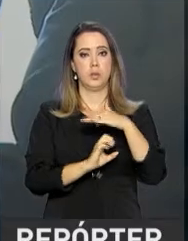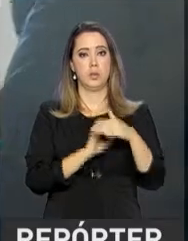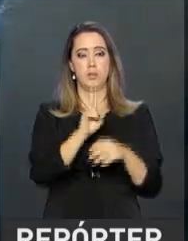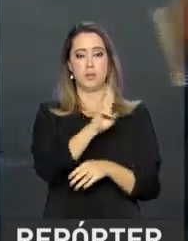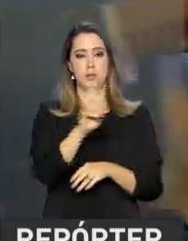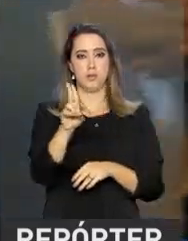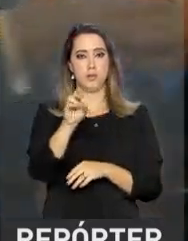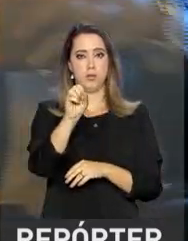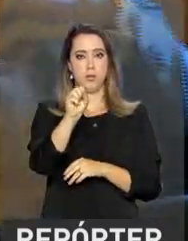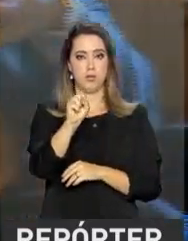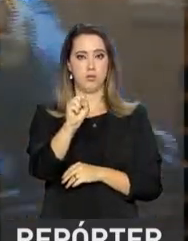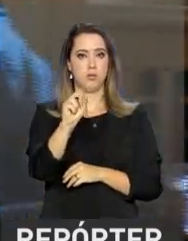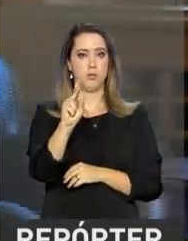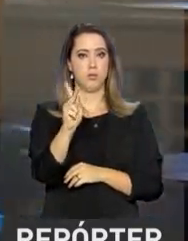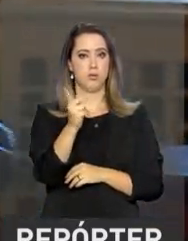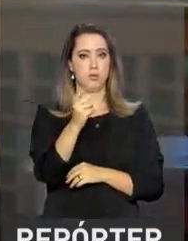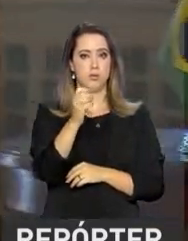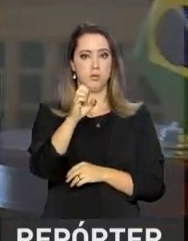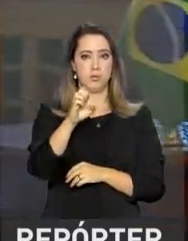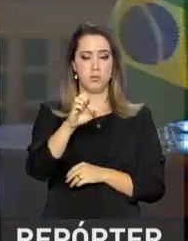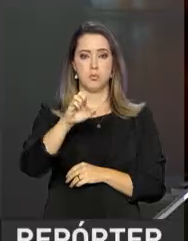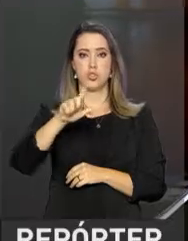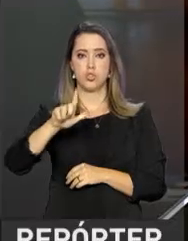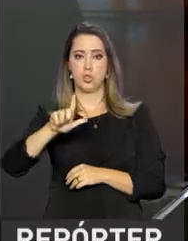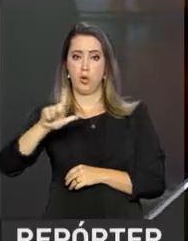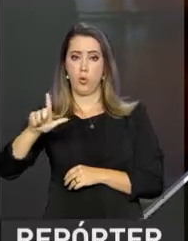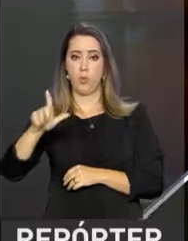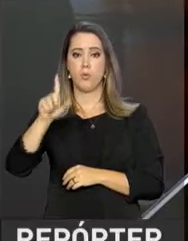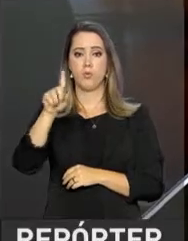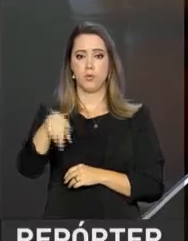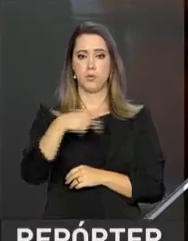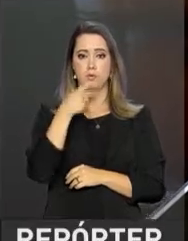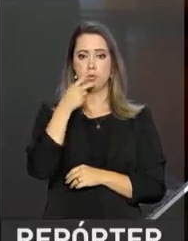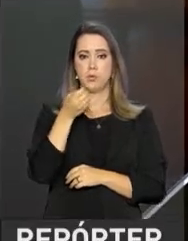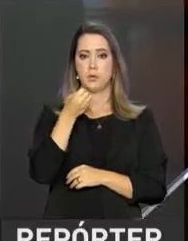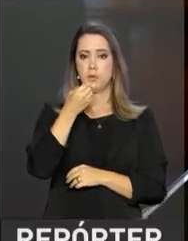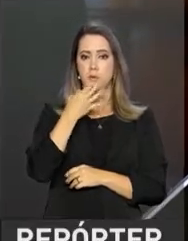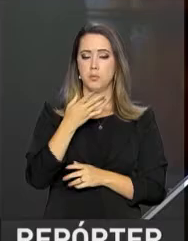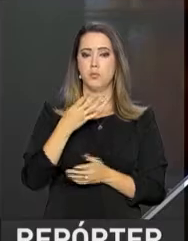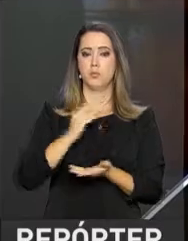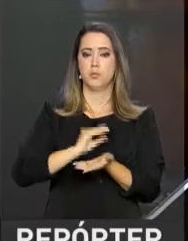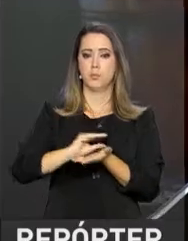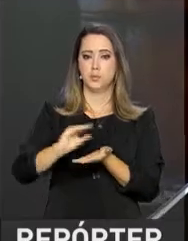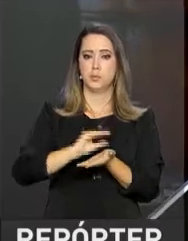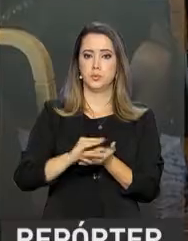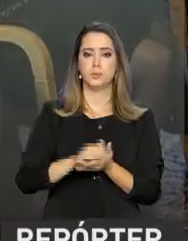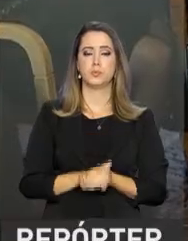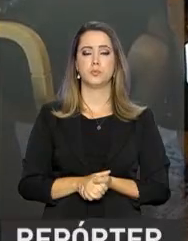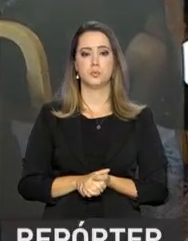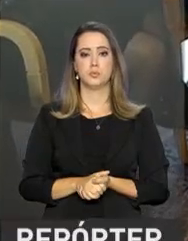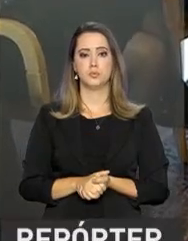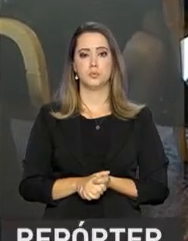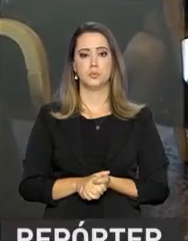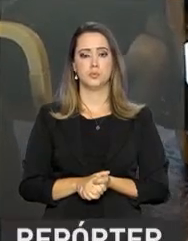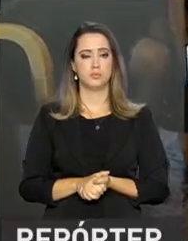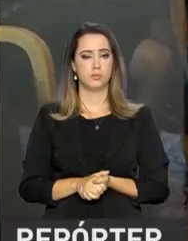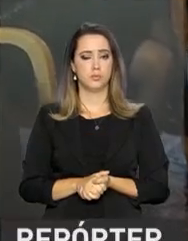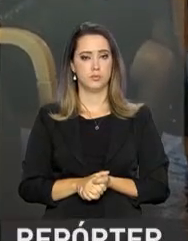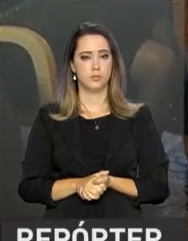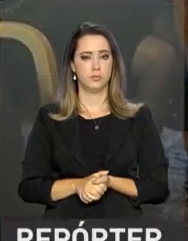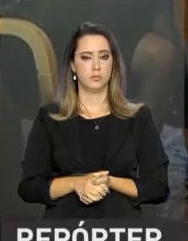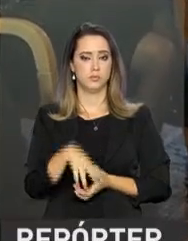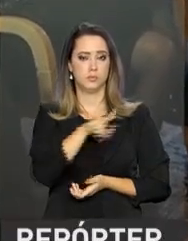medidas adotadas na área de óleo e gás são positivas para os investimentos. Moving in the right direction. O presidente se encontrou ainda